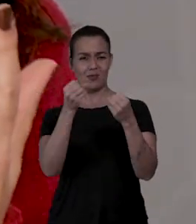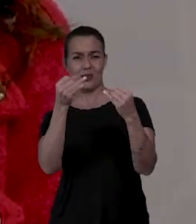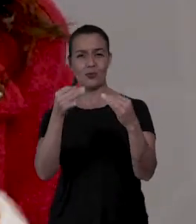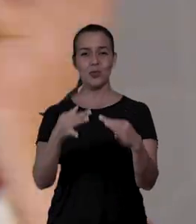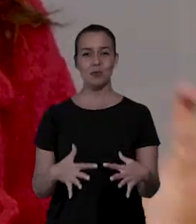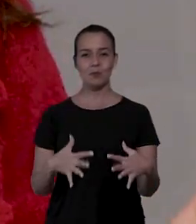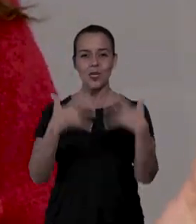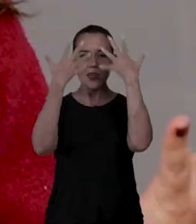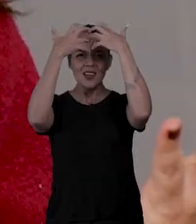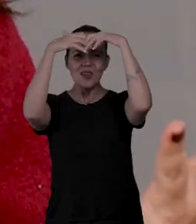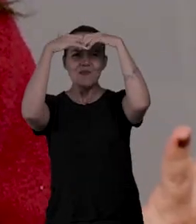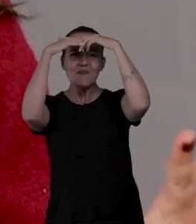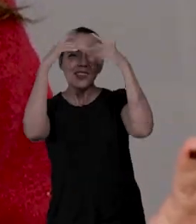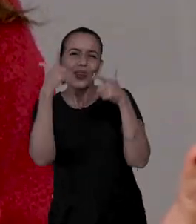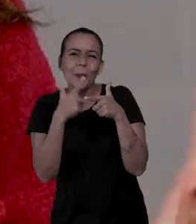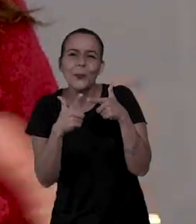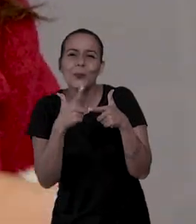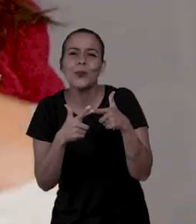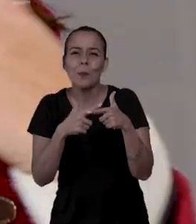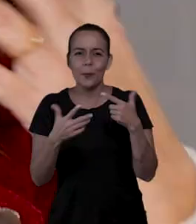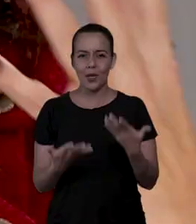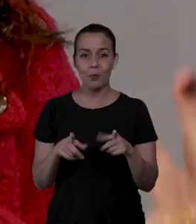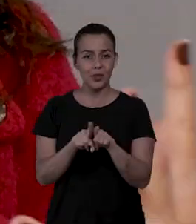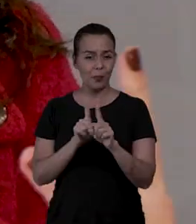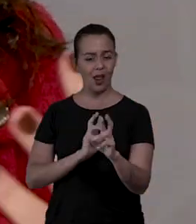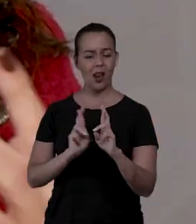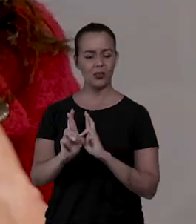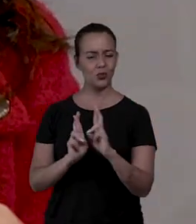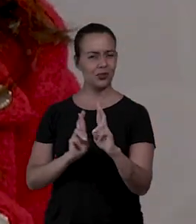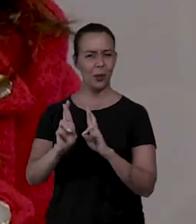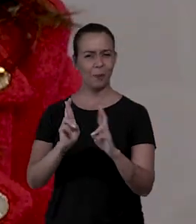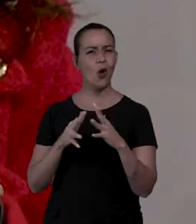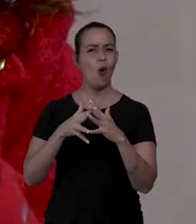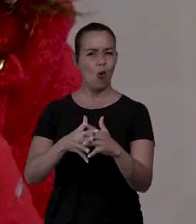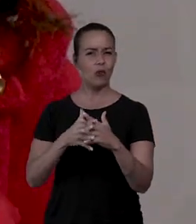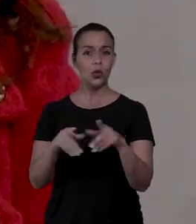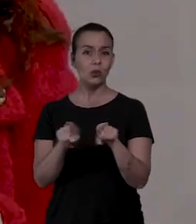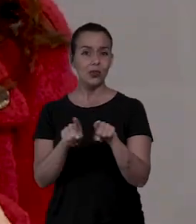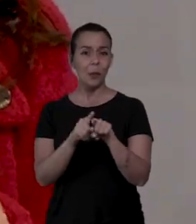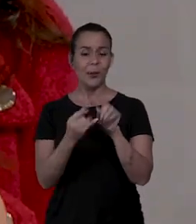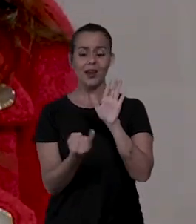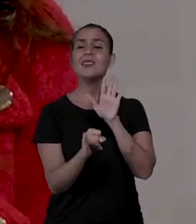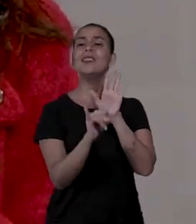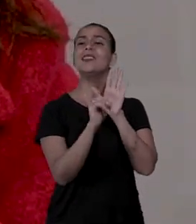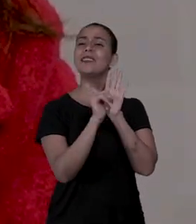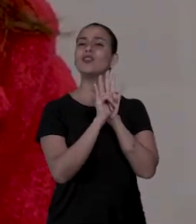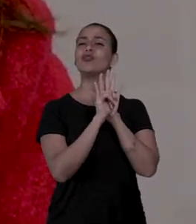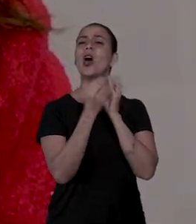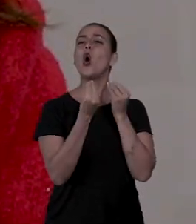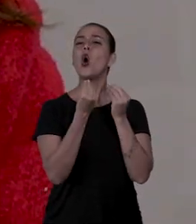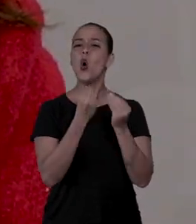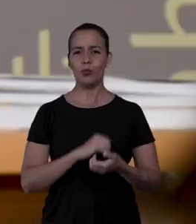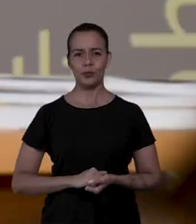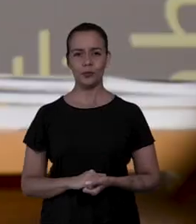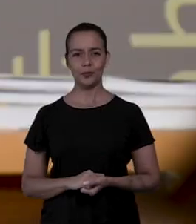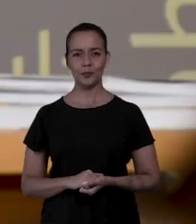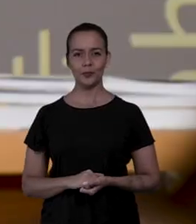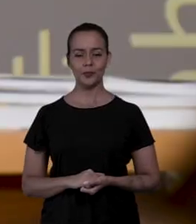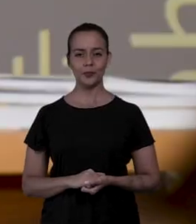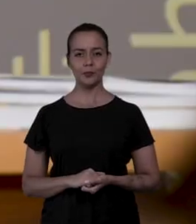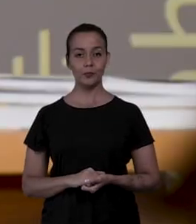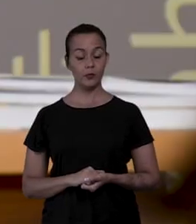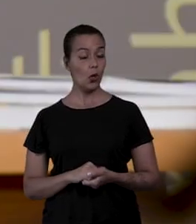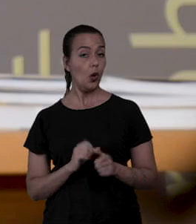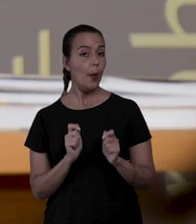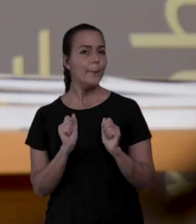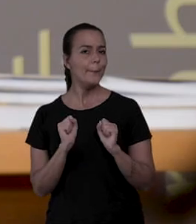isso não tenha um efeito na nossa saúde mental, nos nossos relacionamentos, na nossa formação da identidade? Tem os cabelos castanhos ondulados. A gente pode